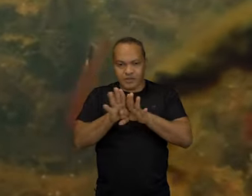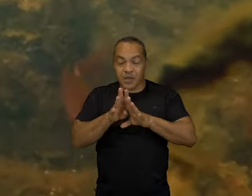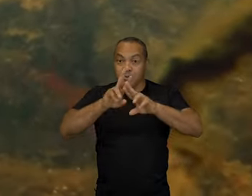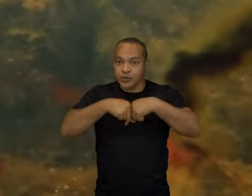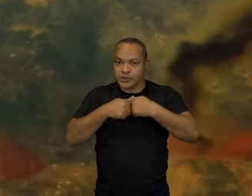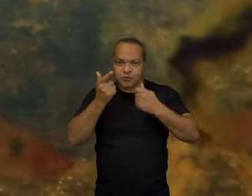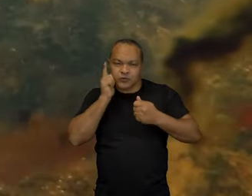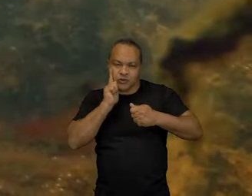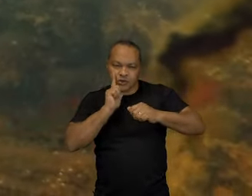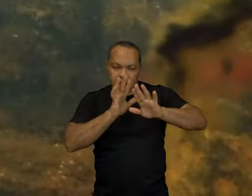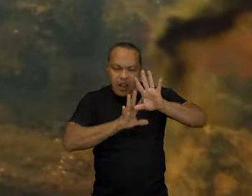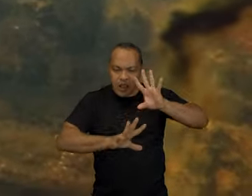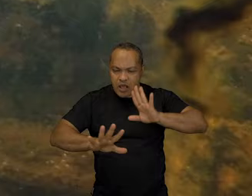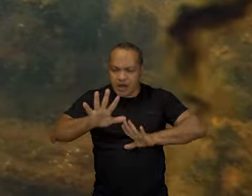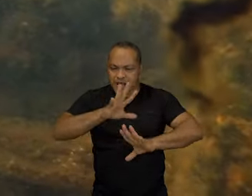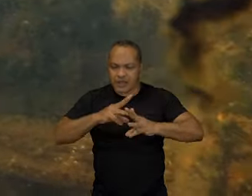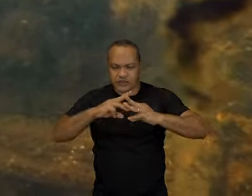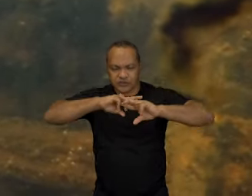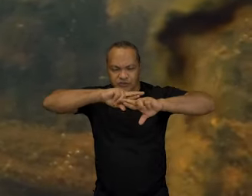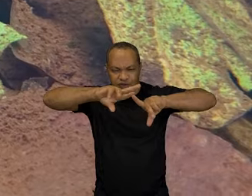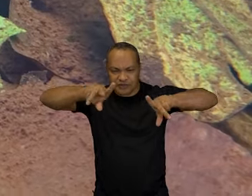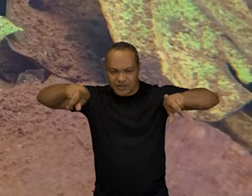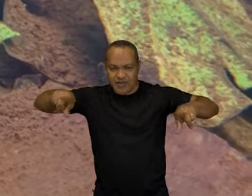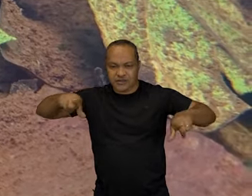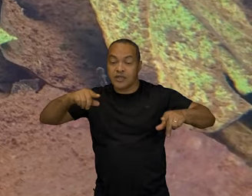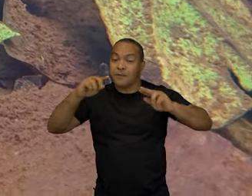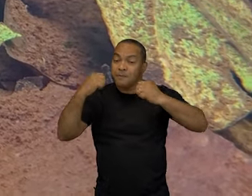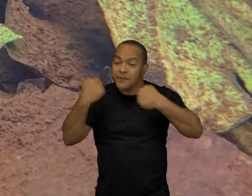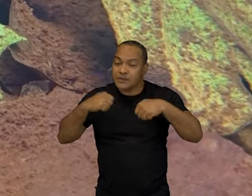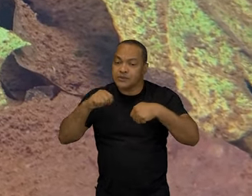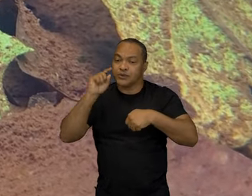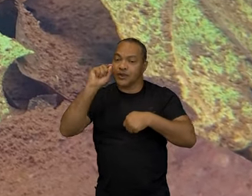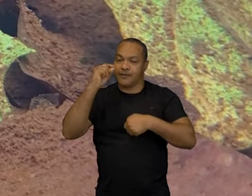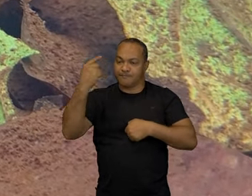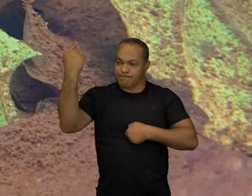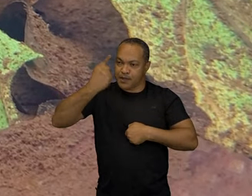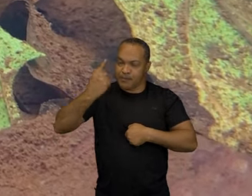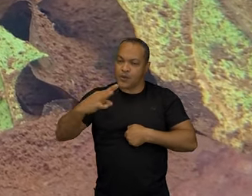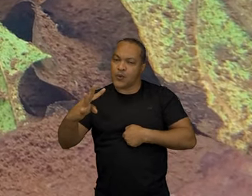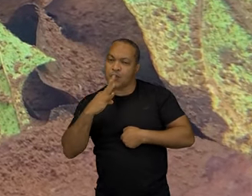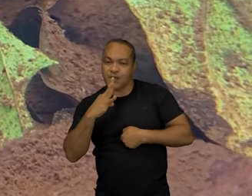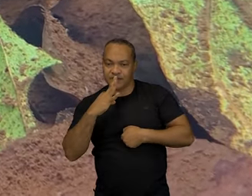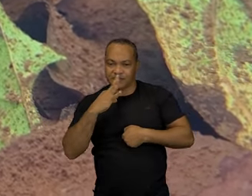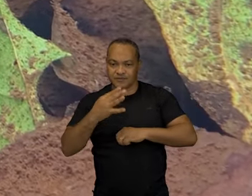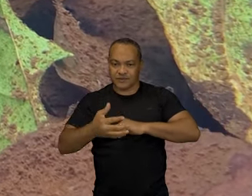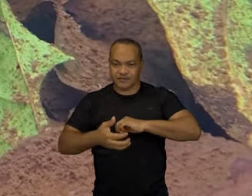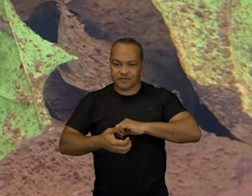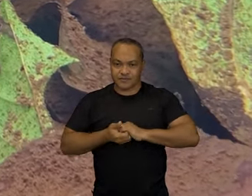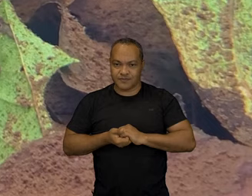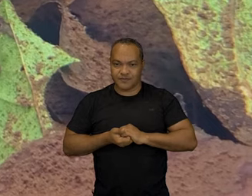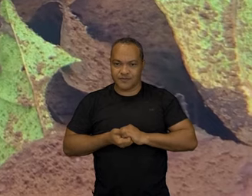para poder conservar esta grande diversidade, é preciso primeiro conhecê-la.